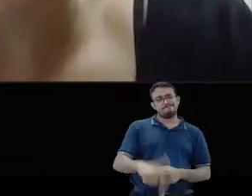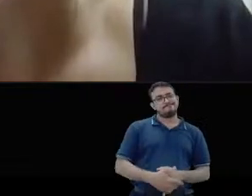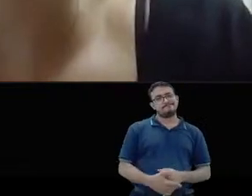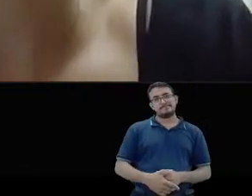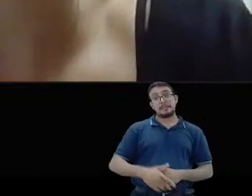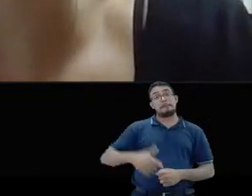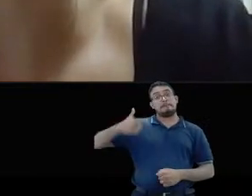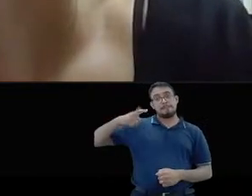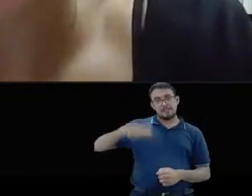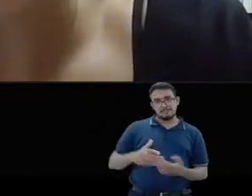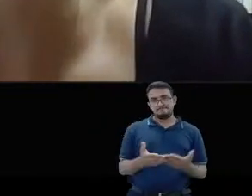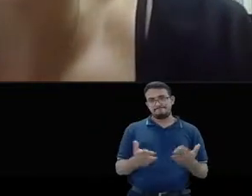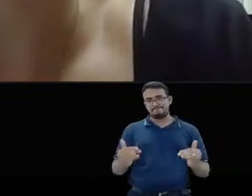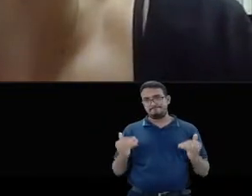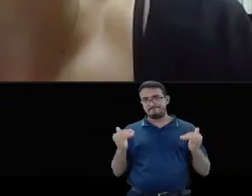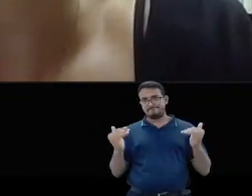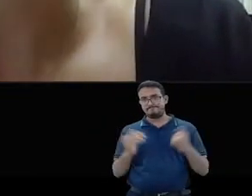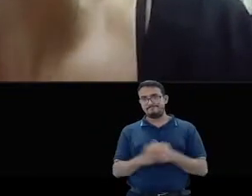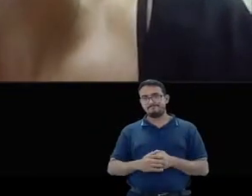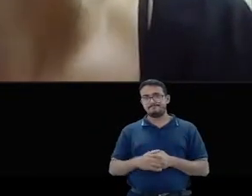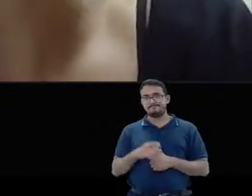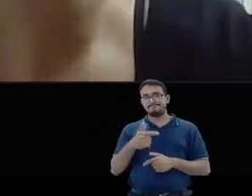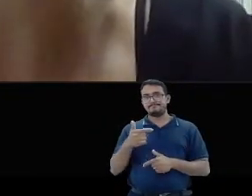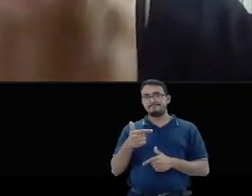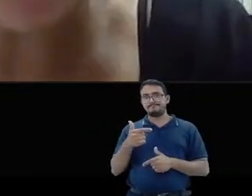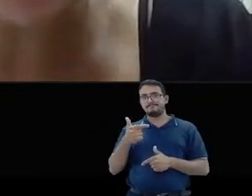é controverso que a prestação de serviços